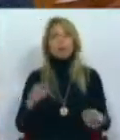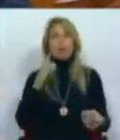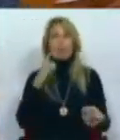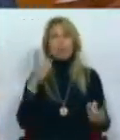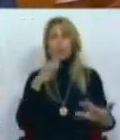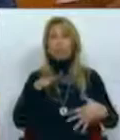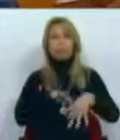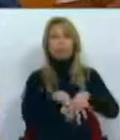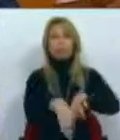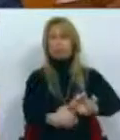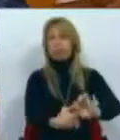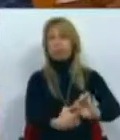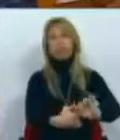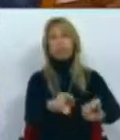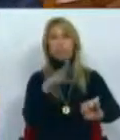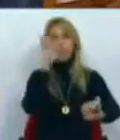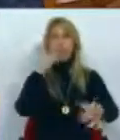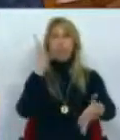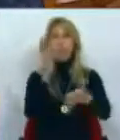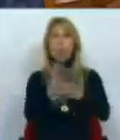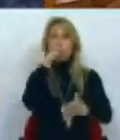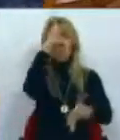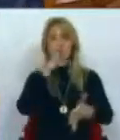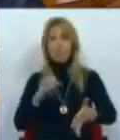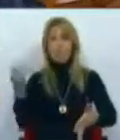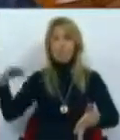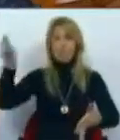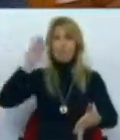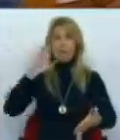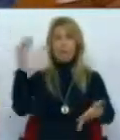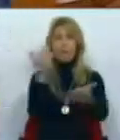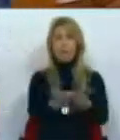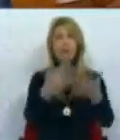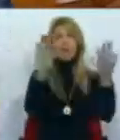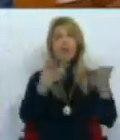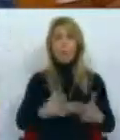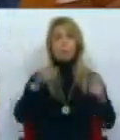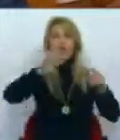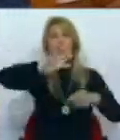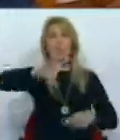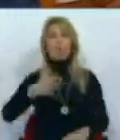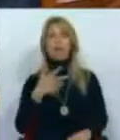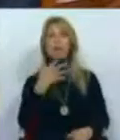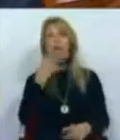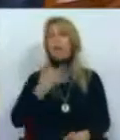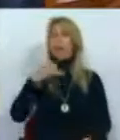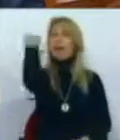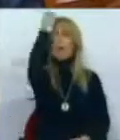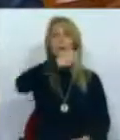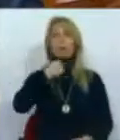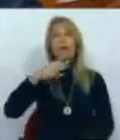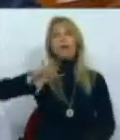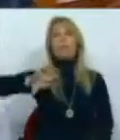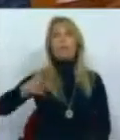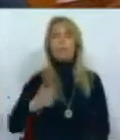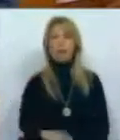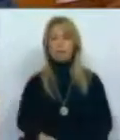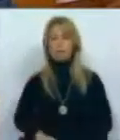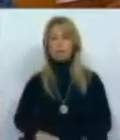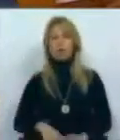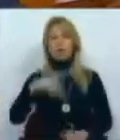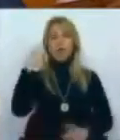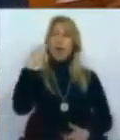os últimos governos socialistas infligiram às contas do país, à credibilidade do país, à honrabilidade